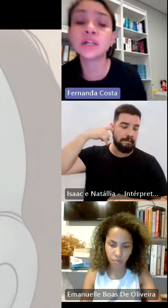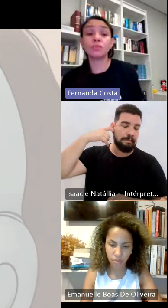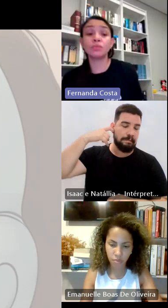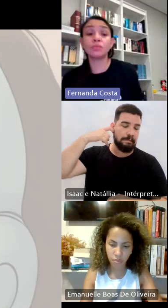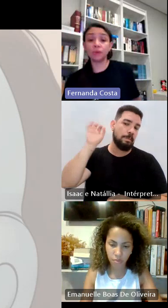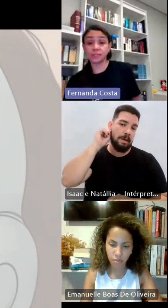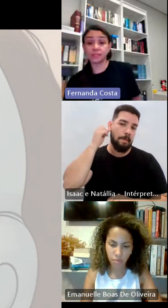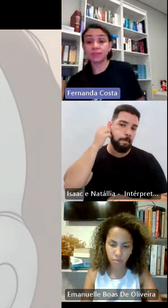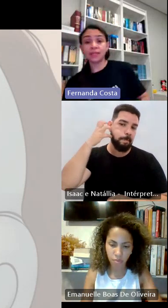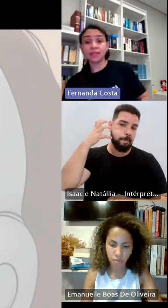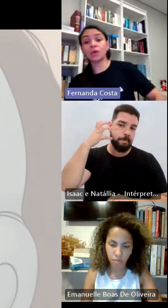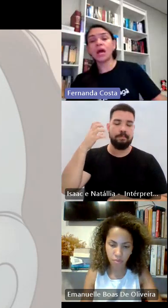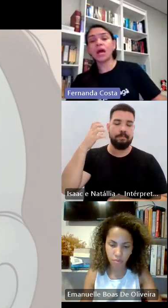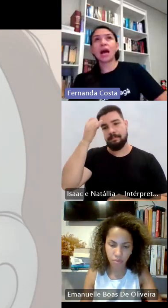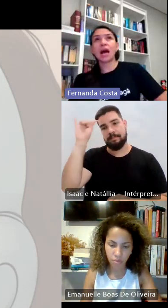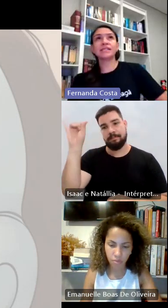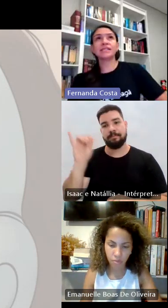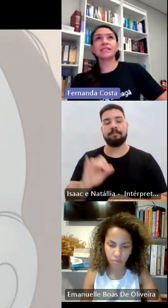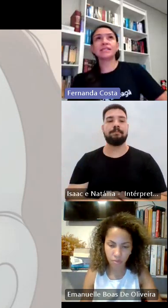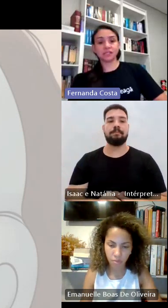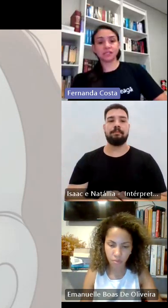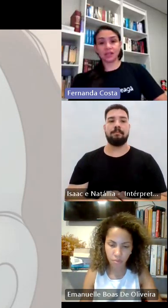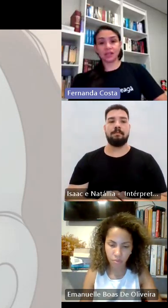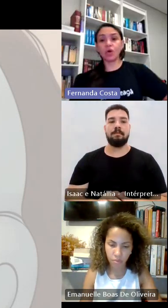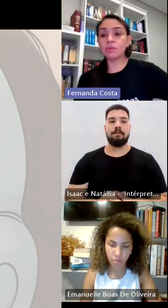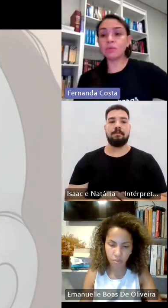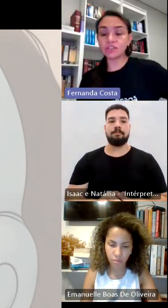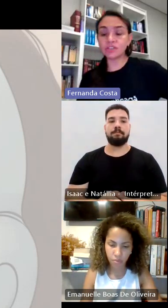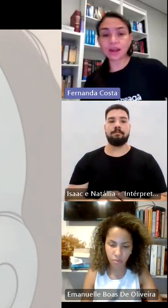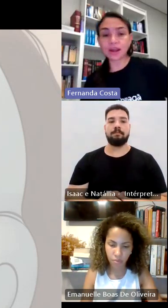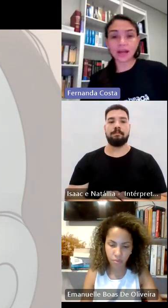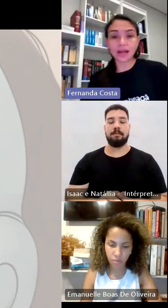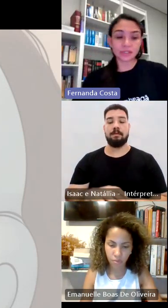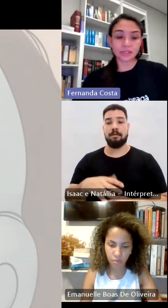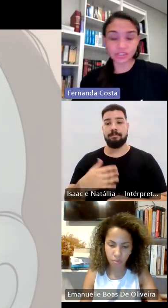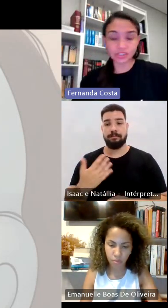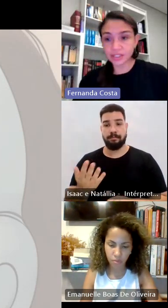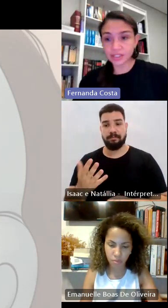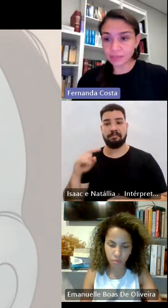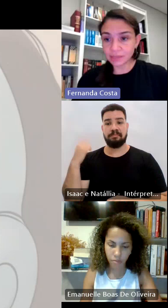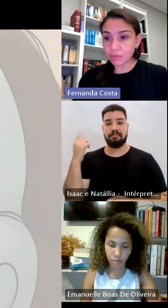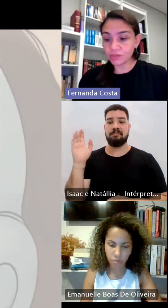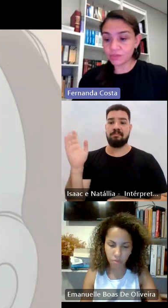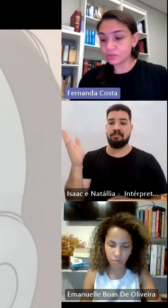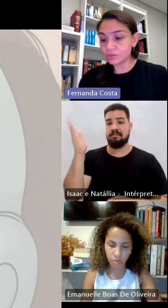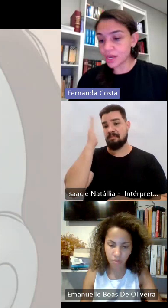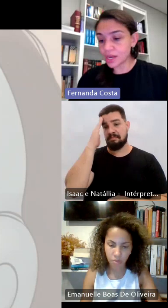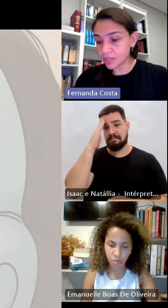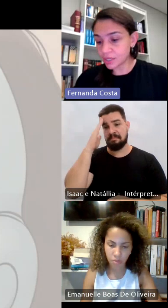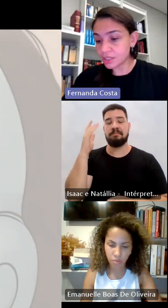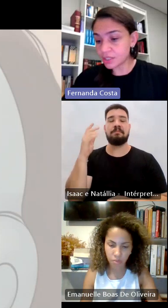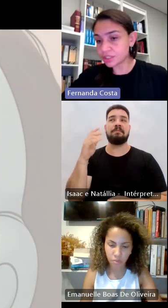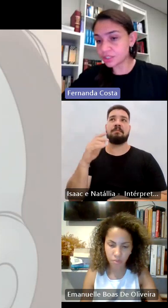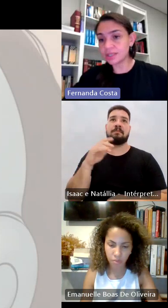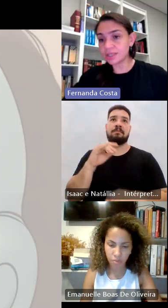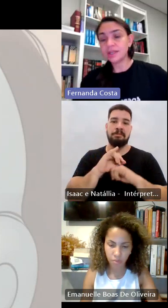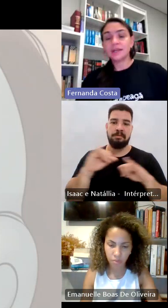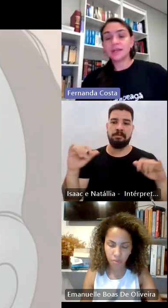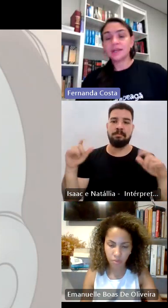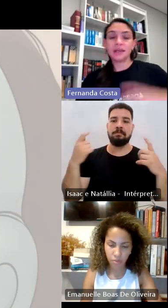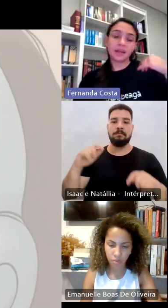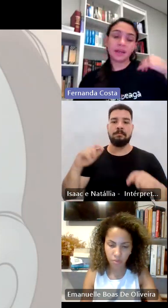provocando alguma doença. Então, apesar de ser comumente falado que a gente tem que limpar o ouvido diariamente,